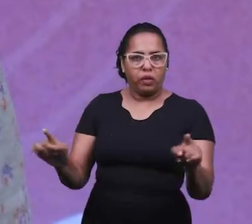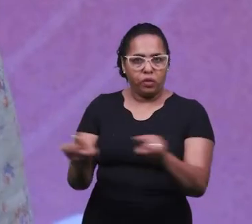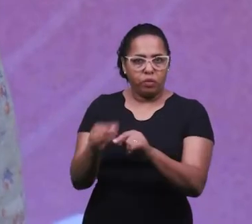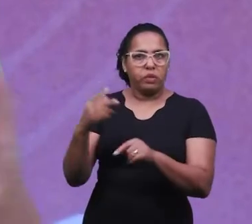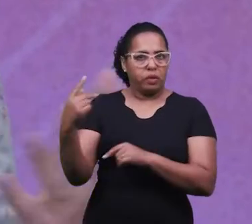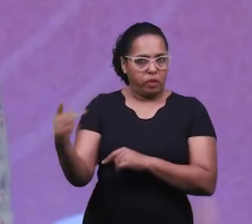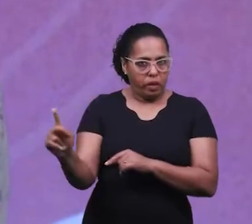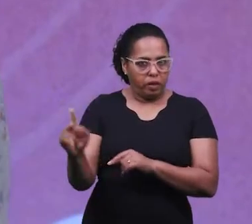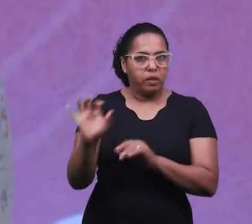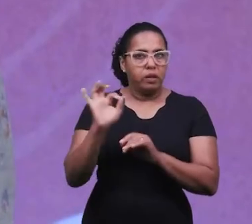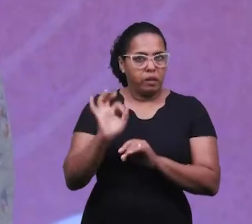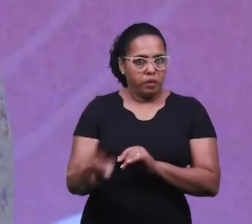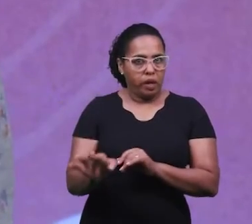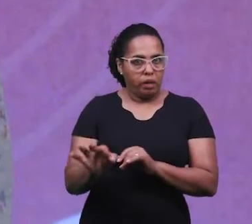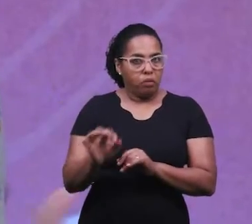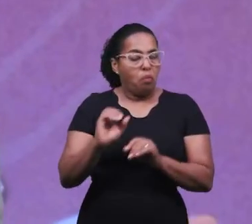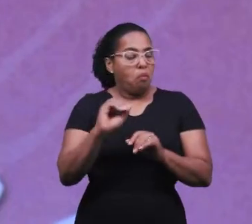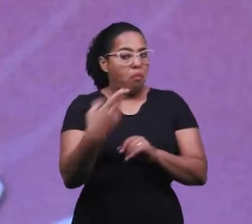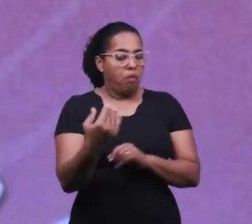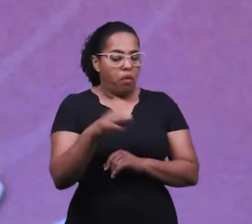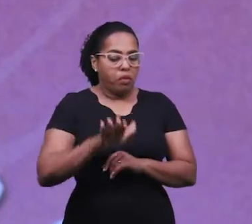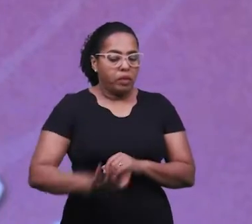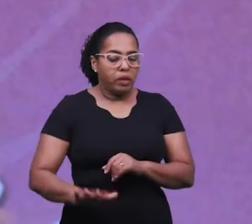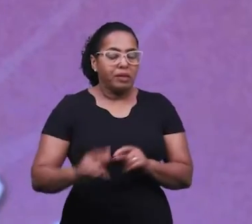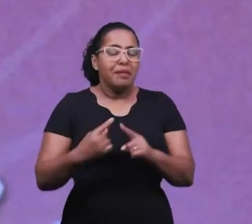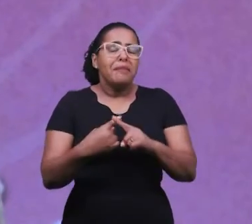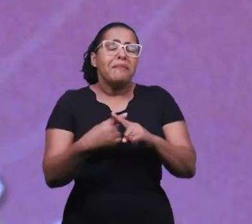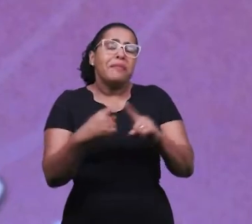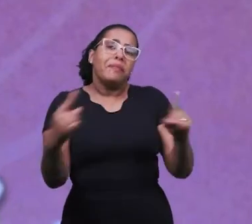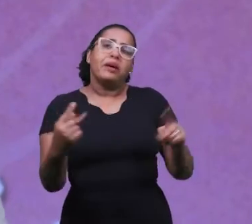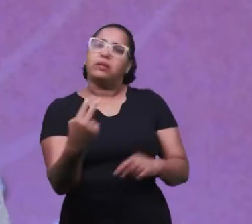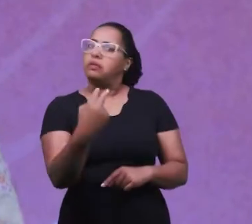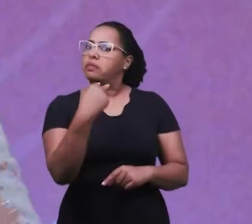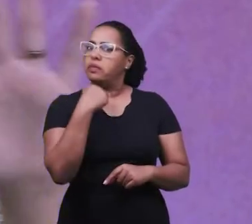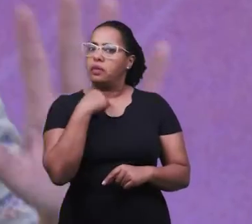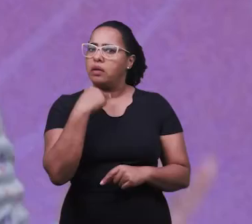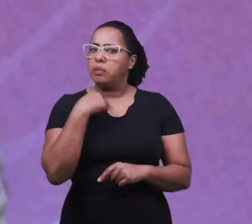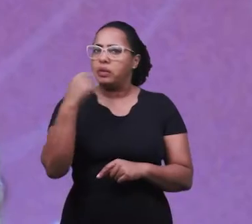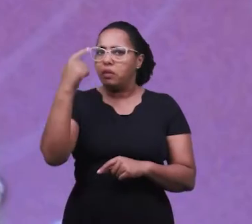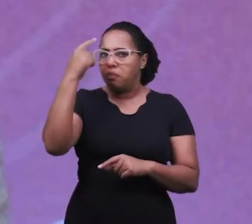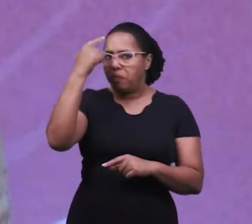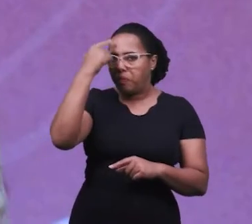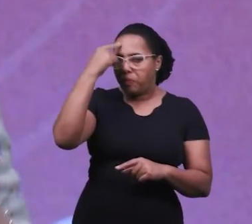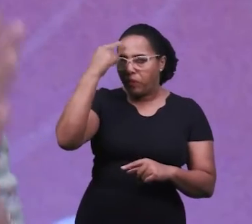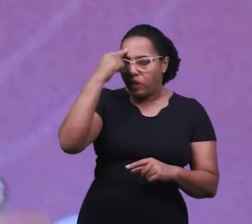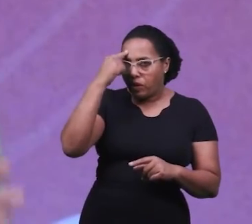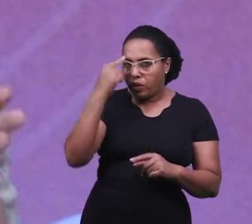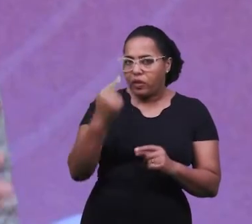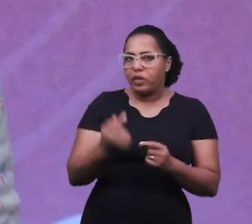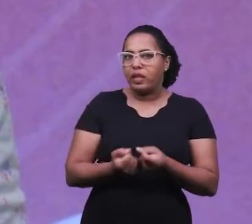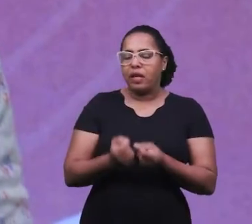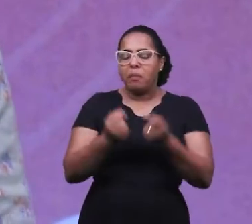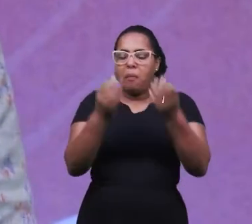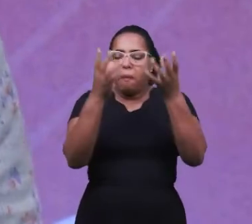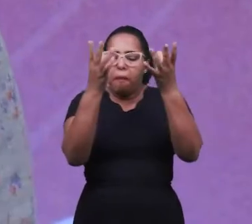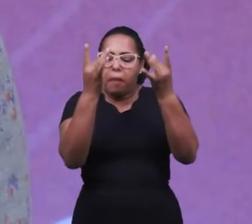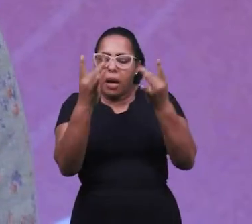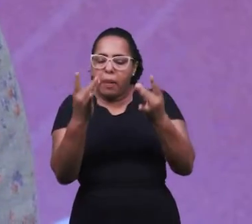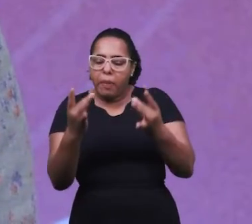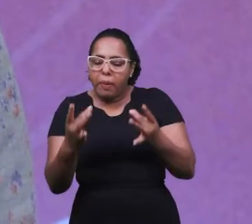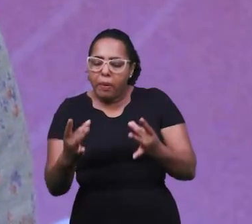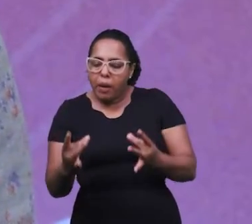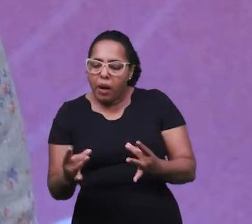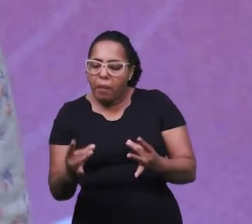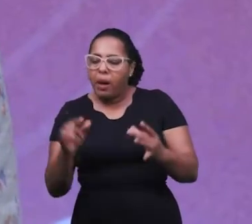musical do adolescente, ou até mesmo da criança. Mas nós não devemos pensar em classificação